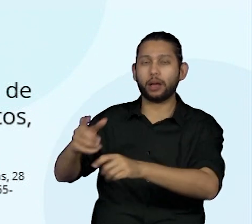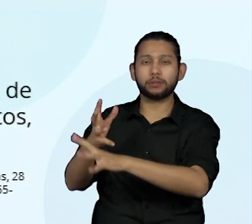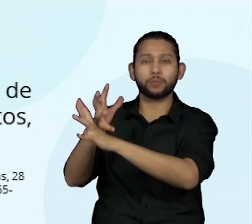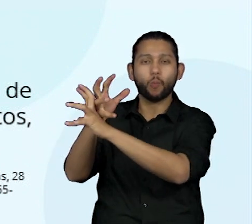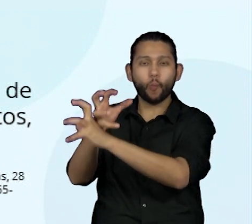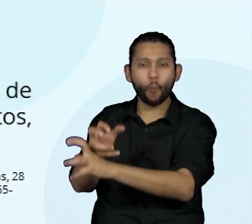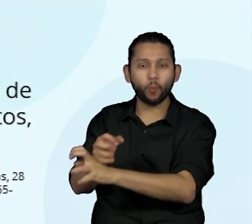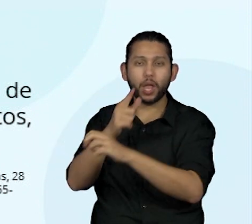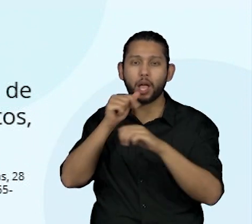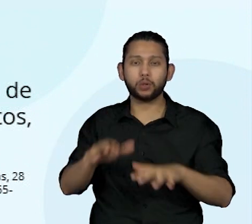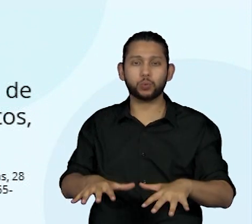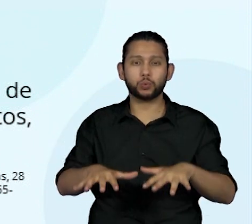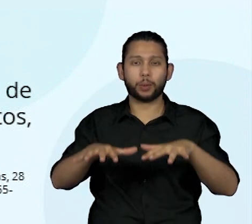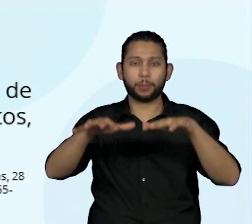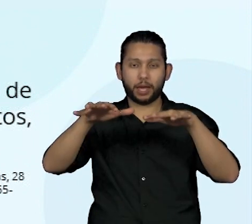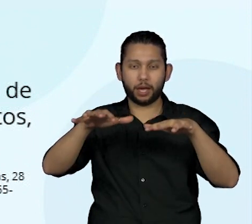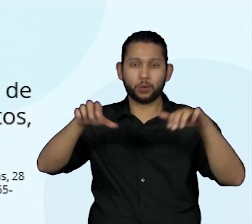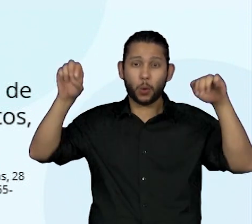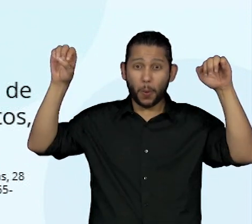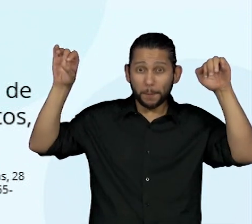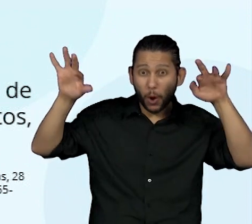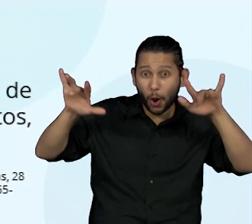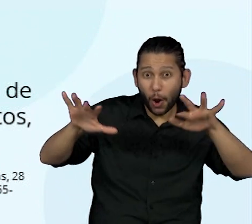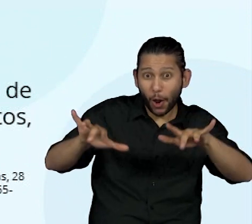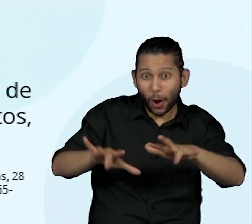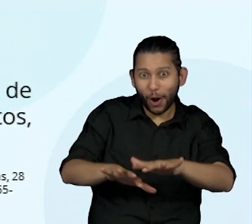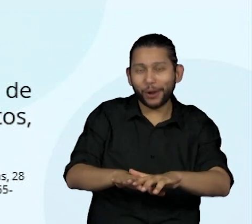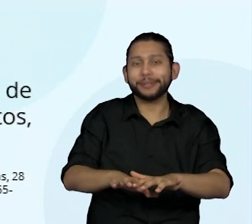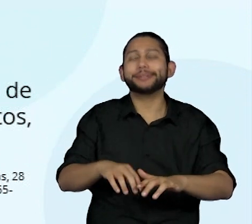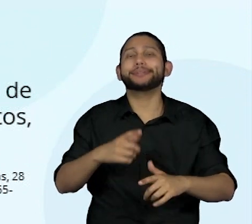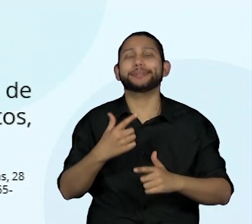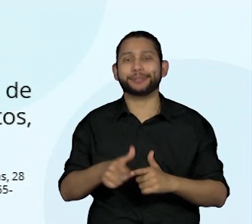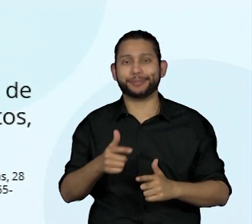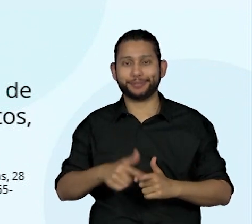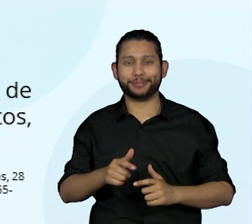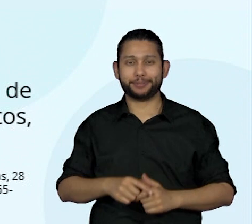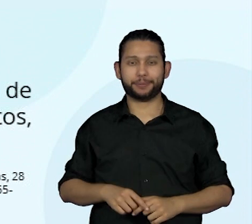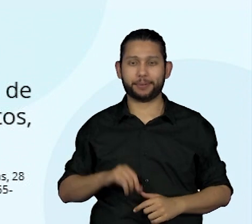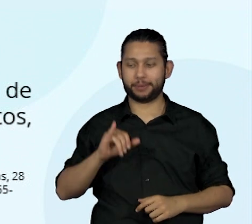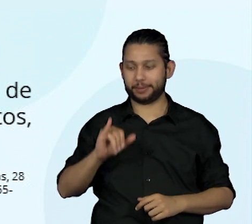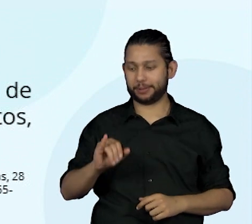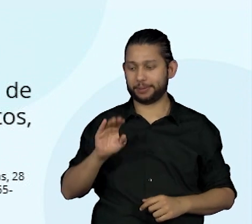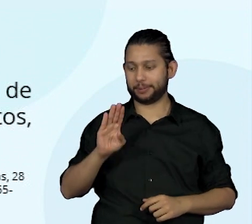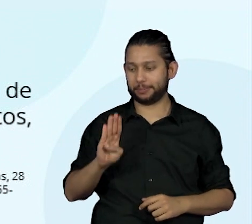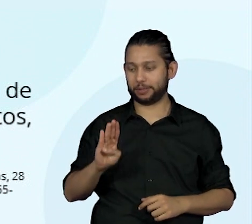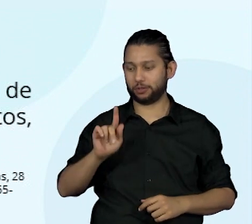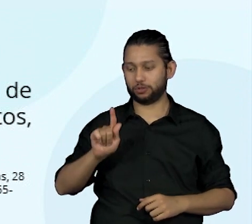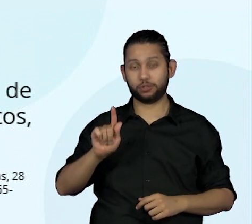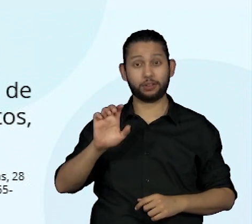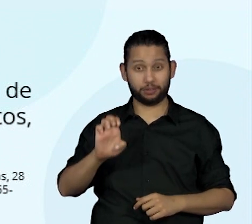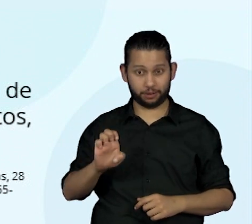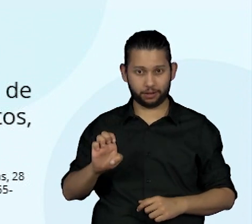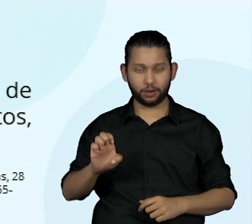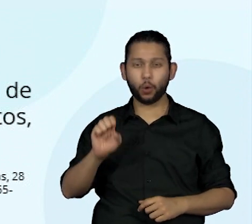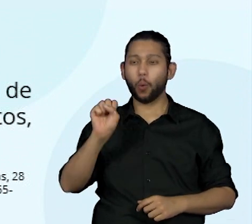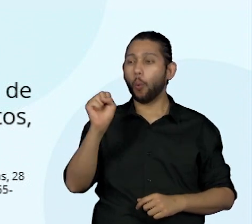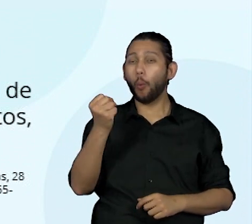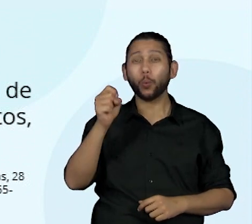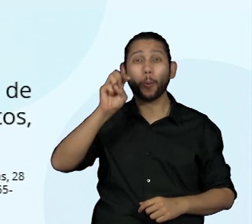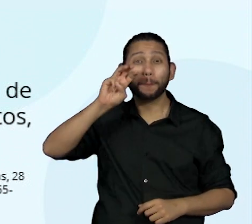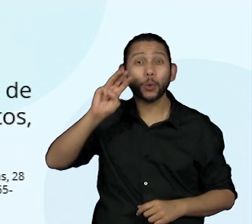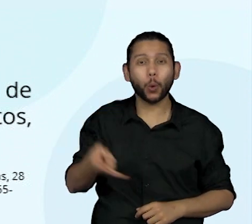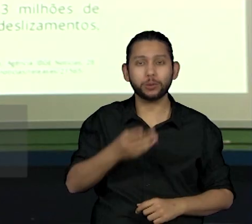inundações, deslizamentos e desmoronamentos de encostas. Segundo o IBGE, no Brasil, 8 milhões de pessoas